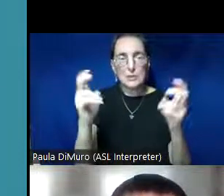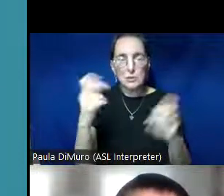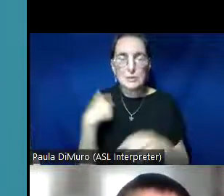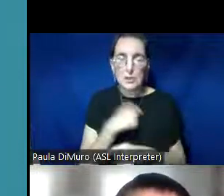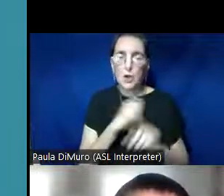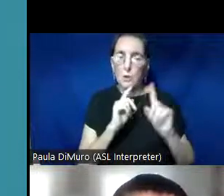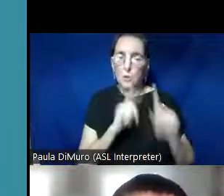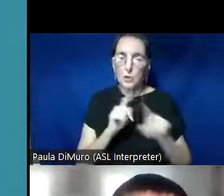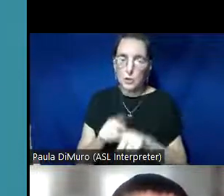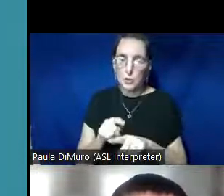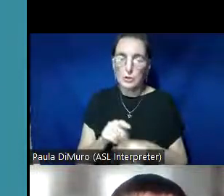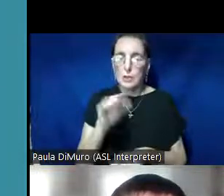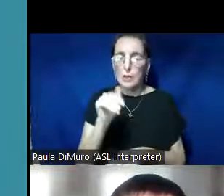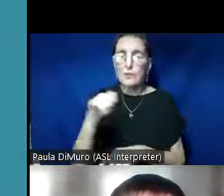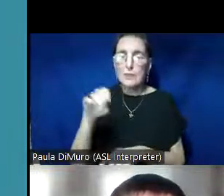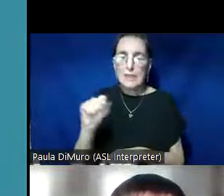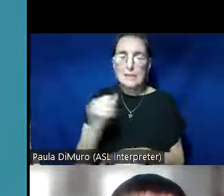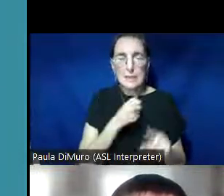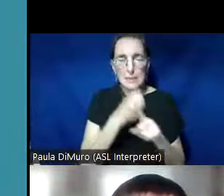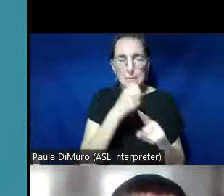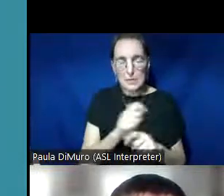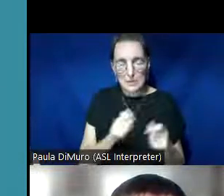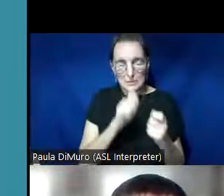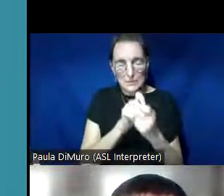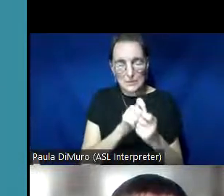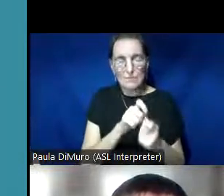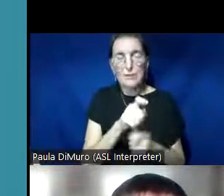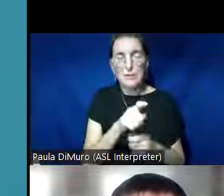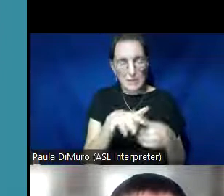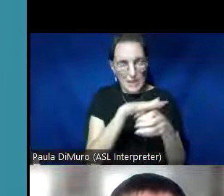anos, Departamento de